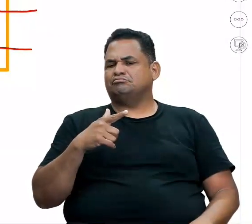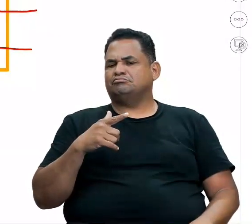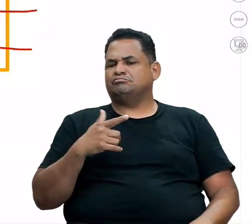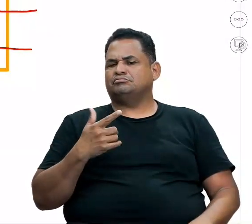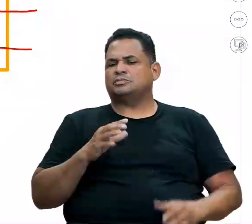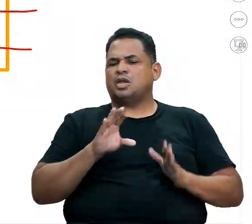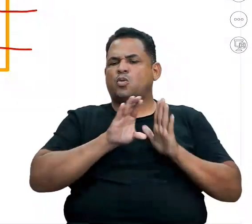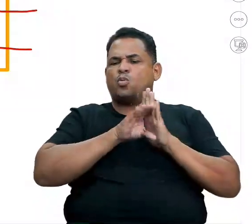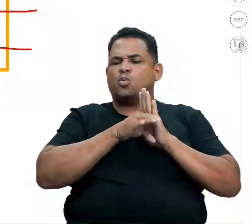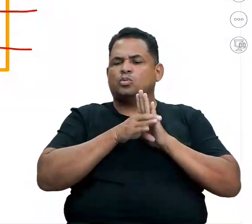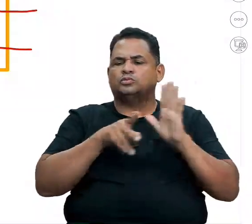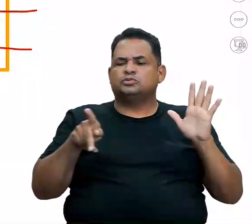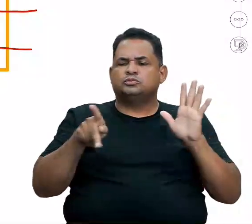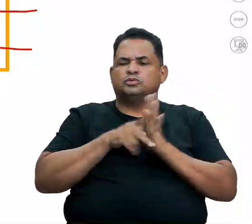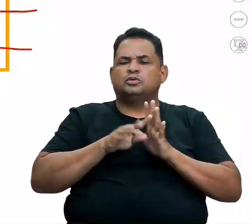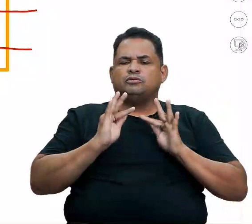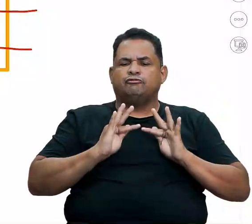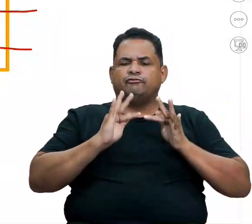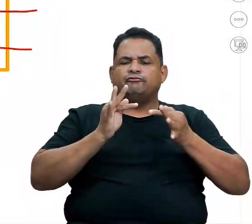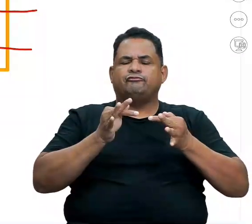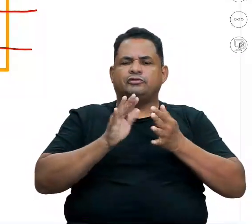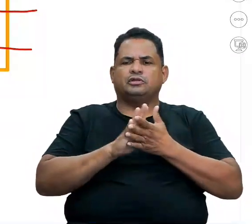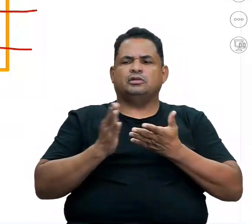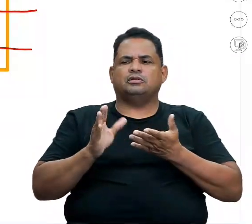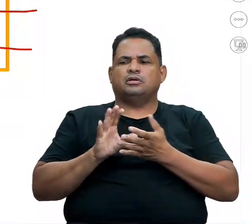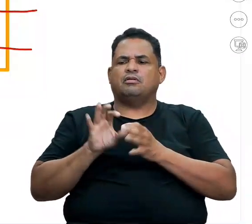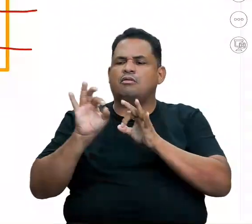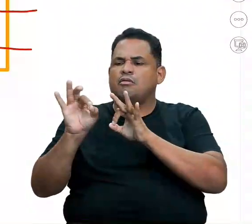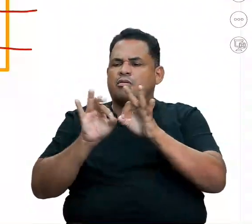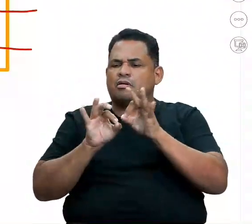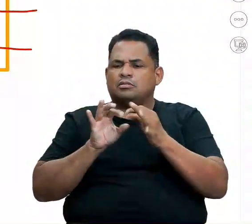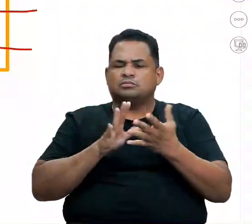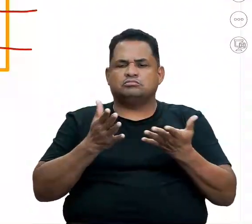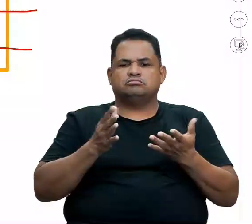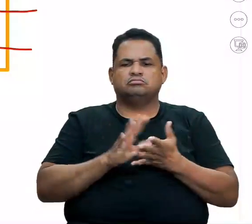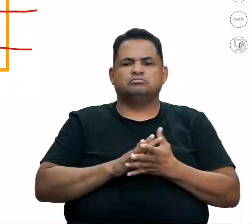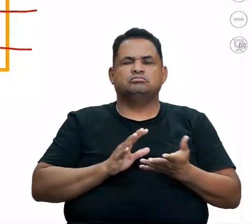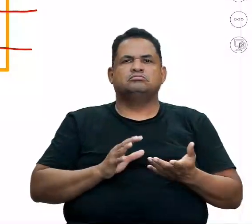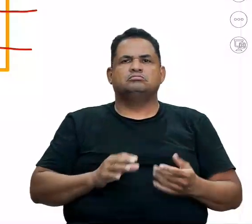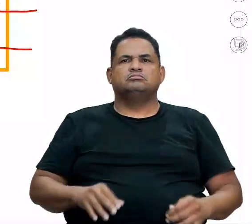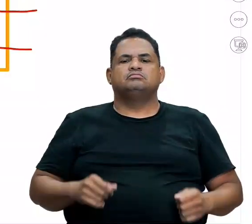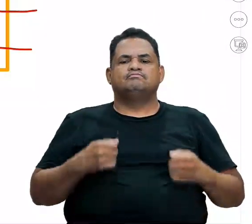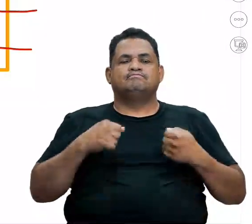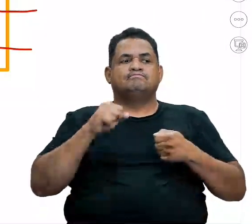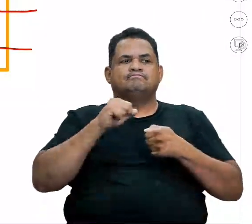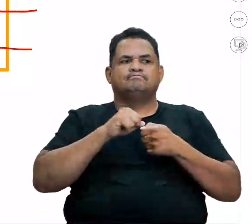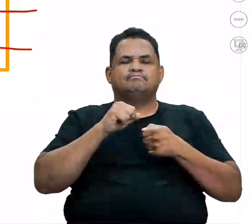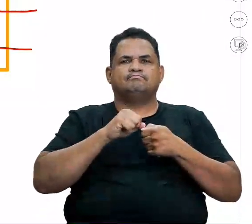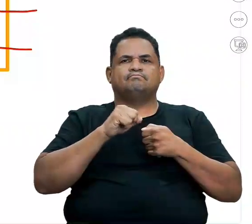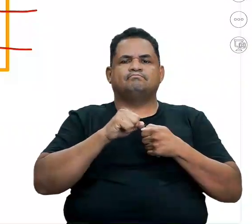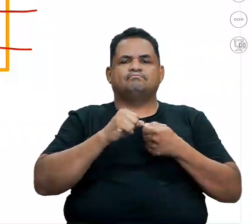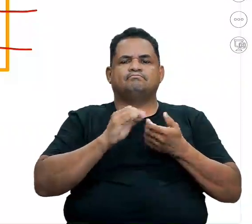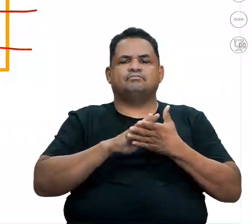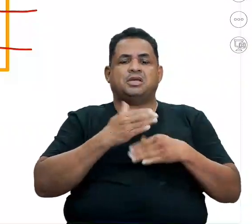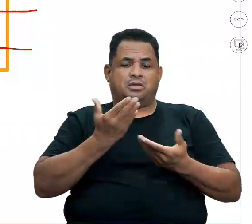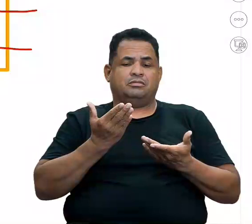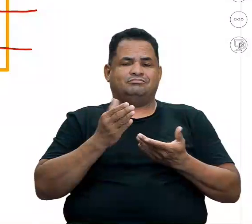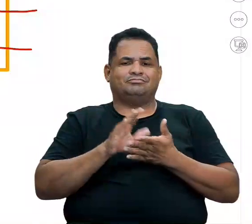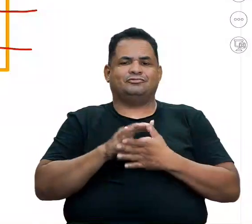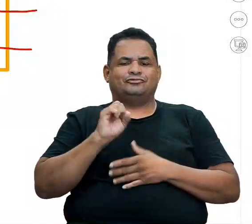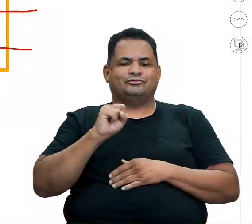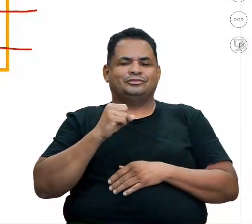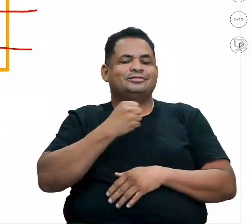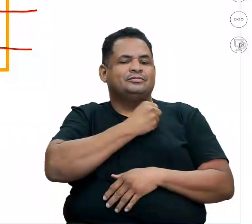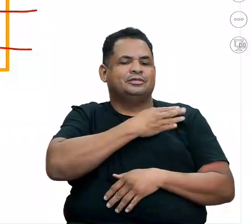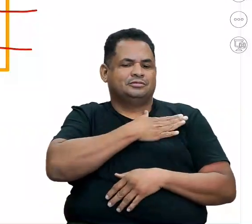que eu possa pegar e encaixar nesses grupos sociais. Isso não existe. Se eu fizer isso, gente, eu vou ser preconceituosa e vou